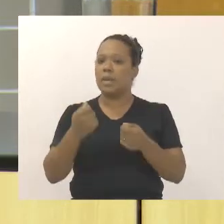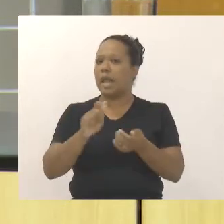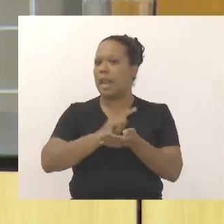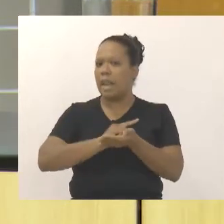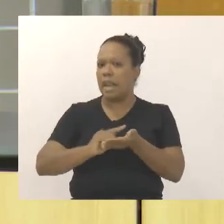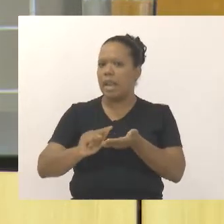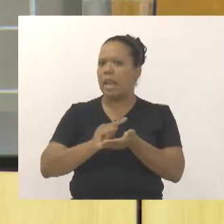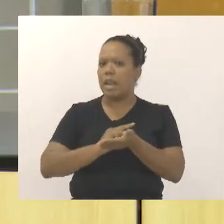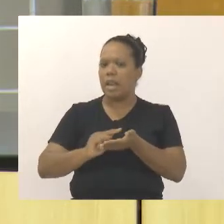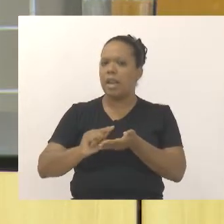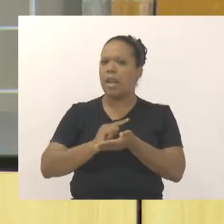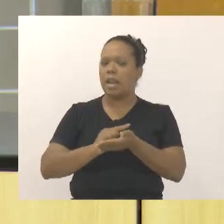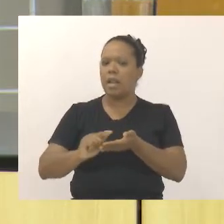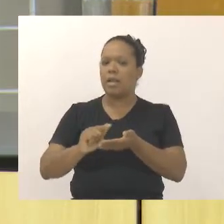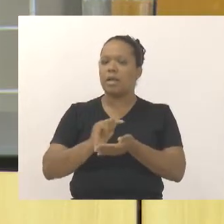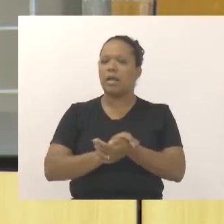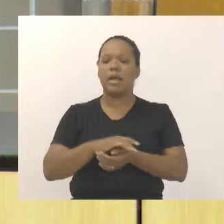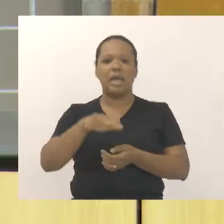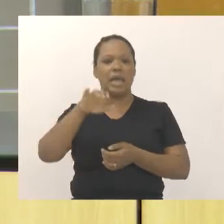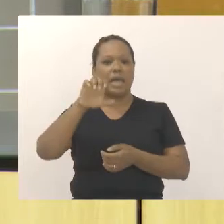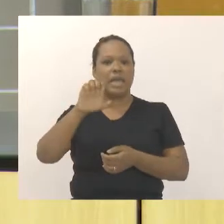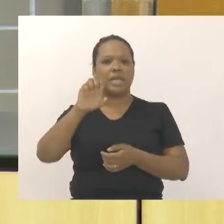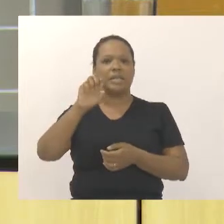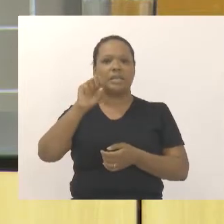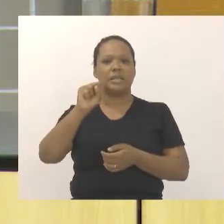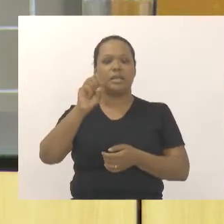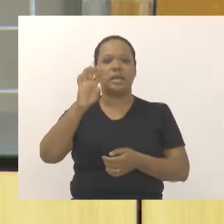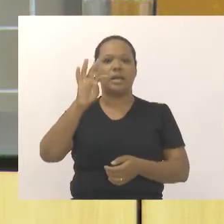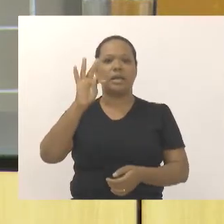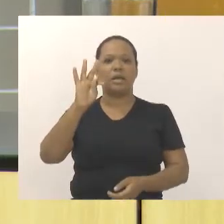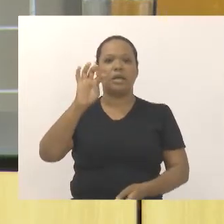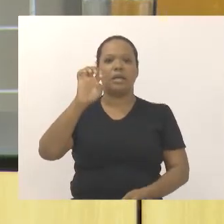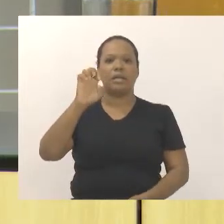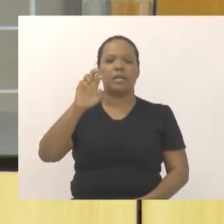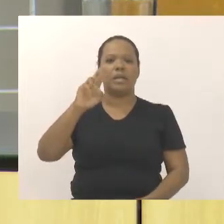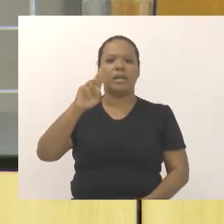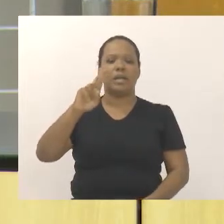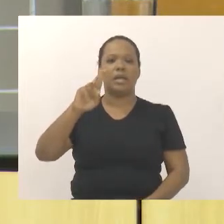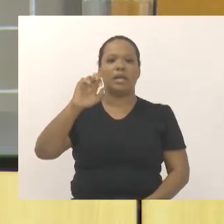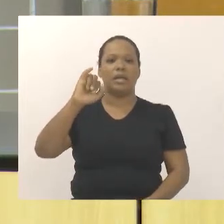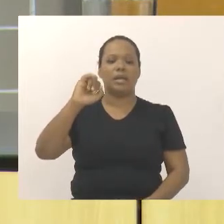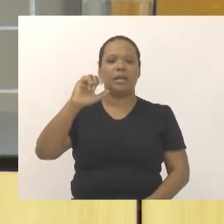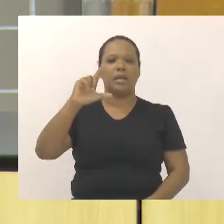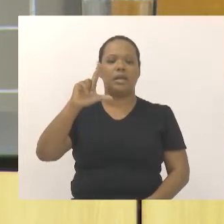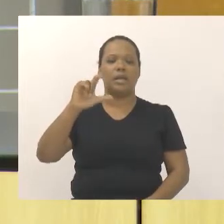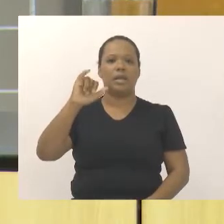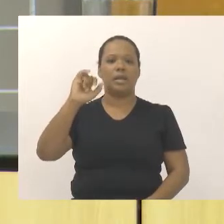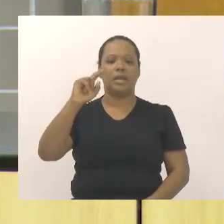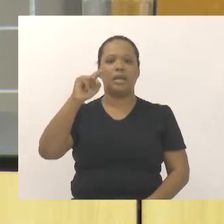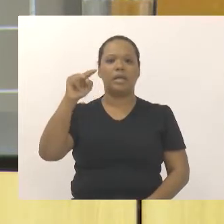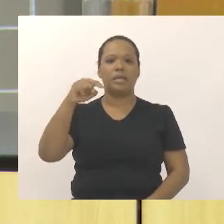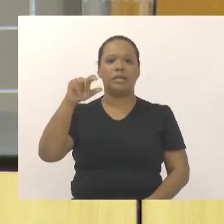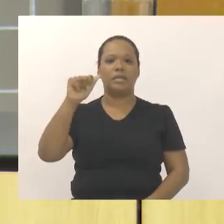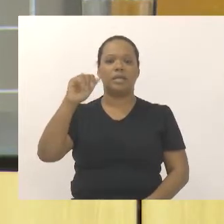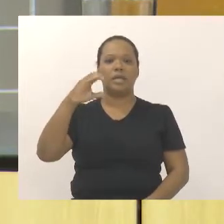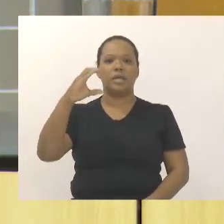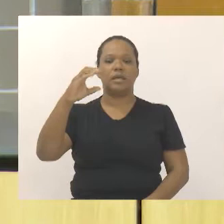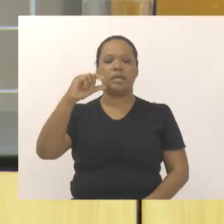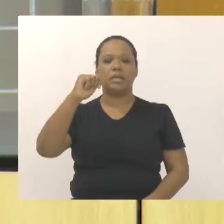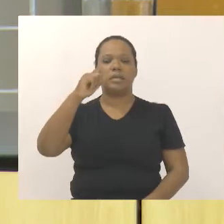Esterilização, CME, o órgão a ele assemelhado existente